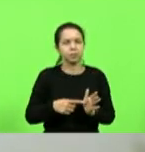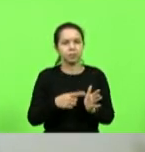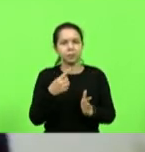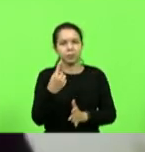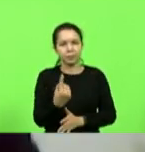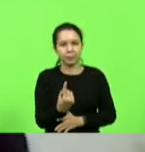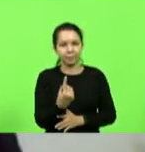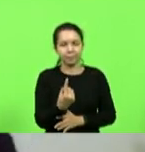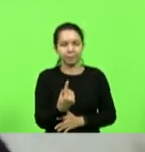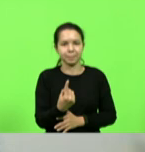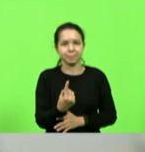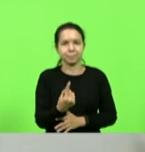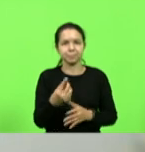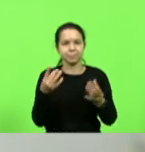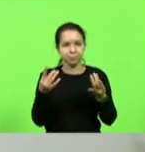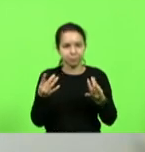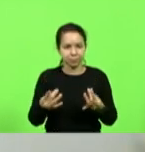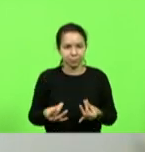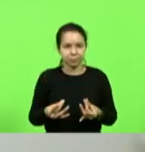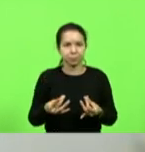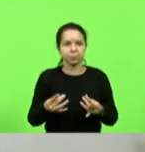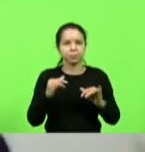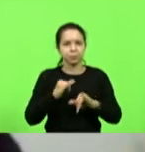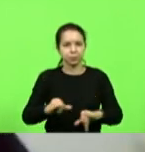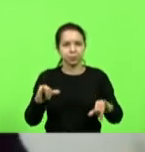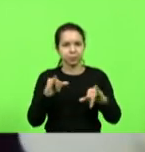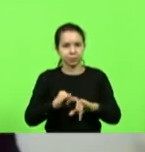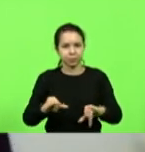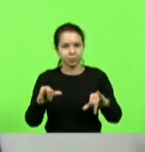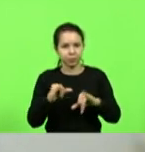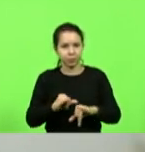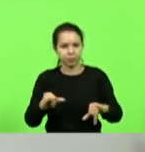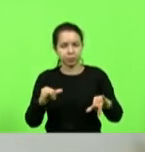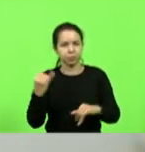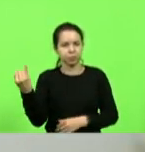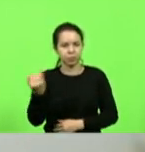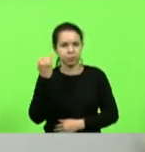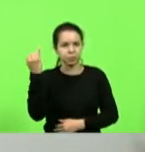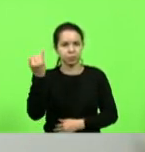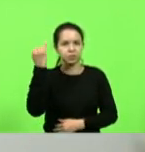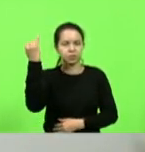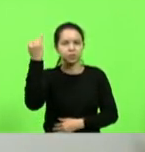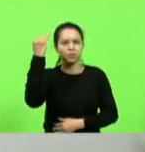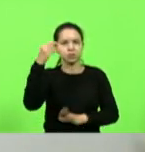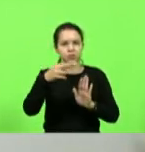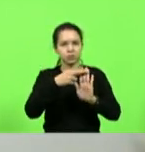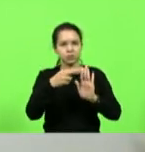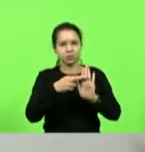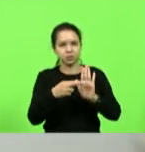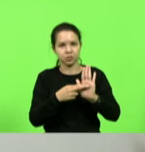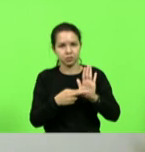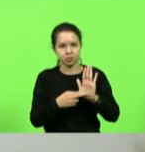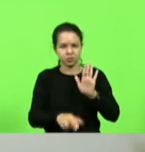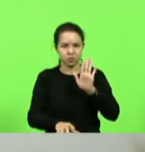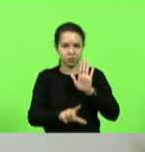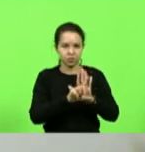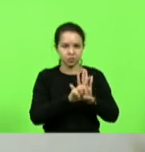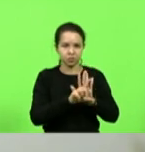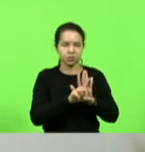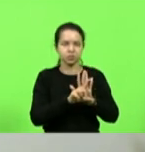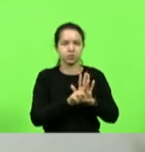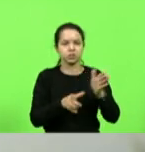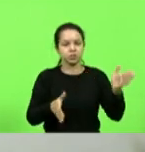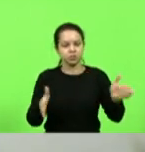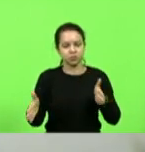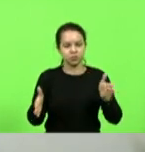Primeira síntese que eu faço nas manifestações, a importância da regulamentação desta lei, dos prazos,